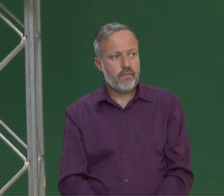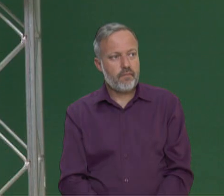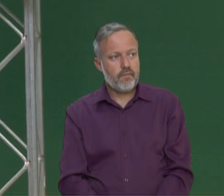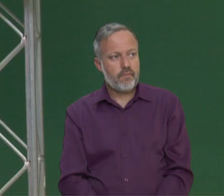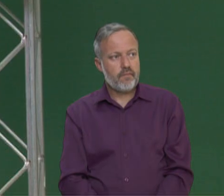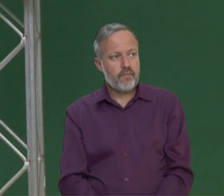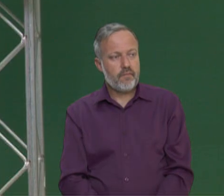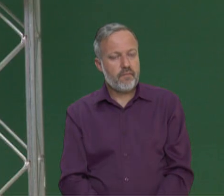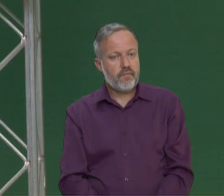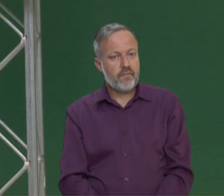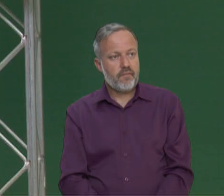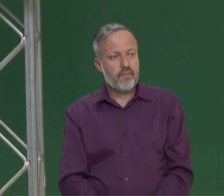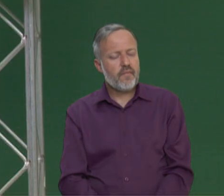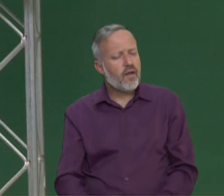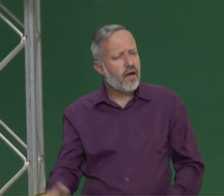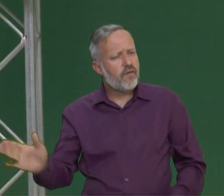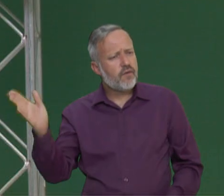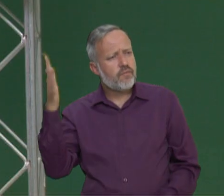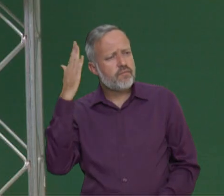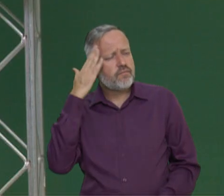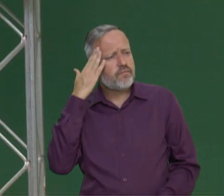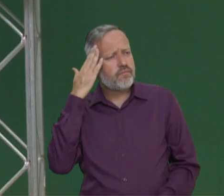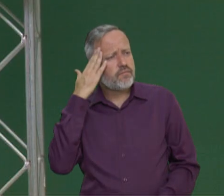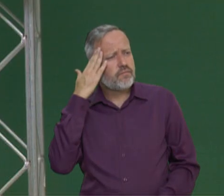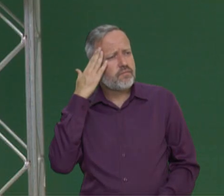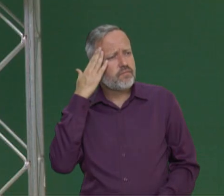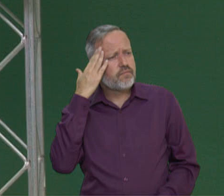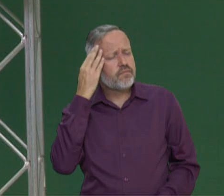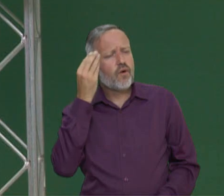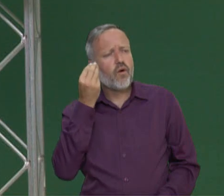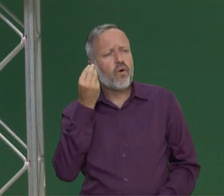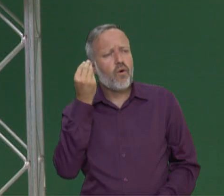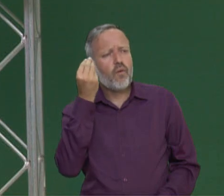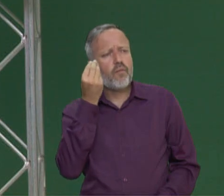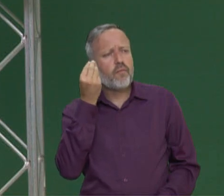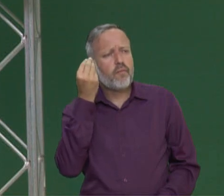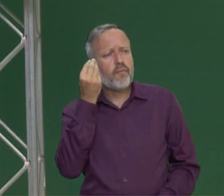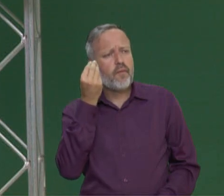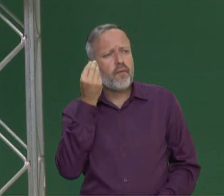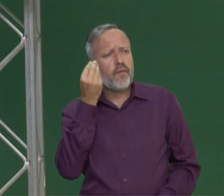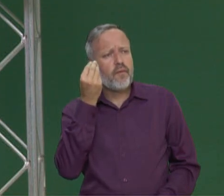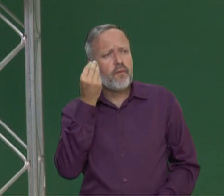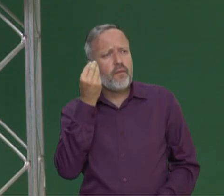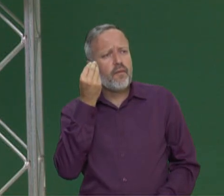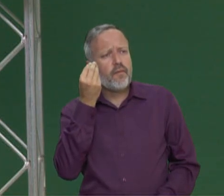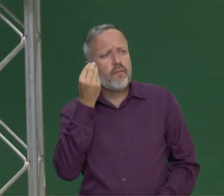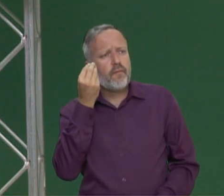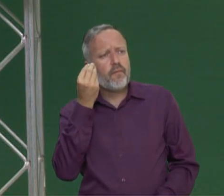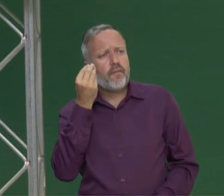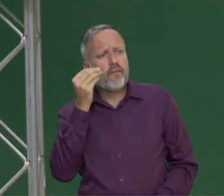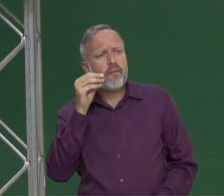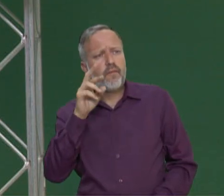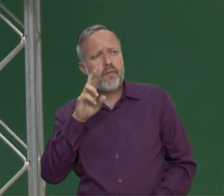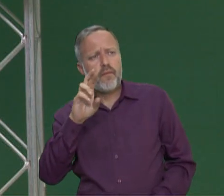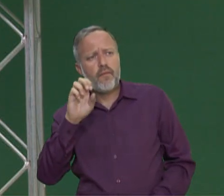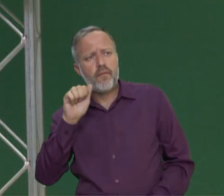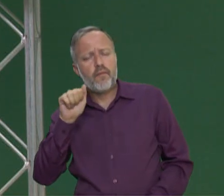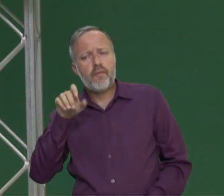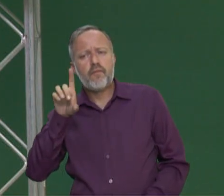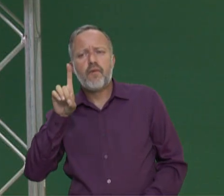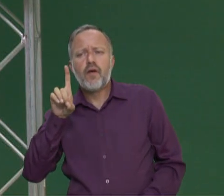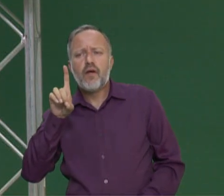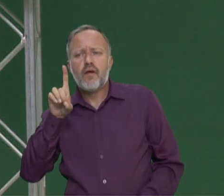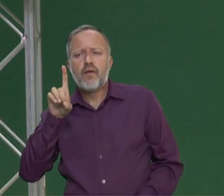E aí, você ficou pensando, mas meu Deus, ela leu ali read e aqui ela leu read.